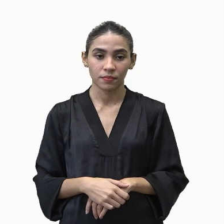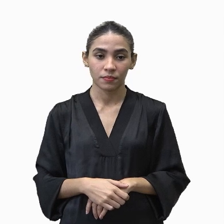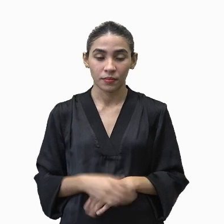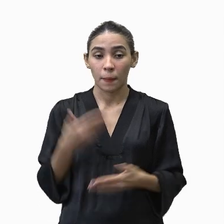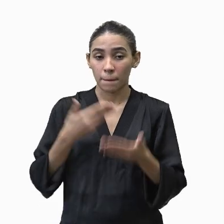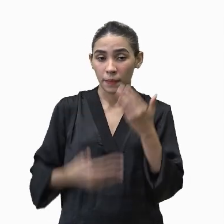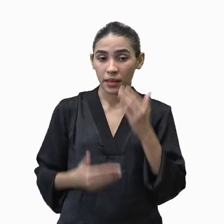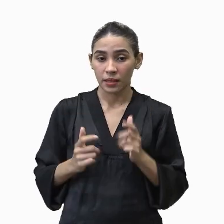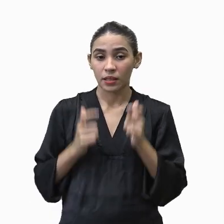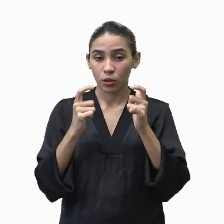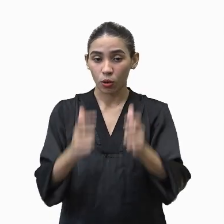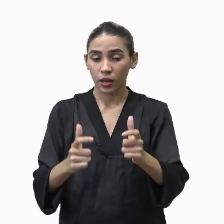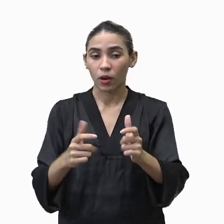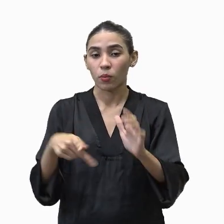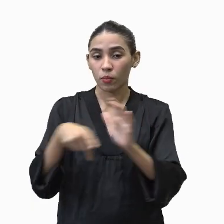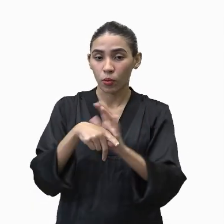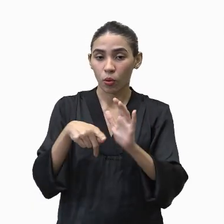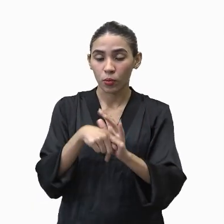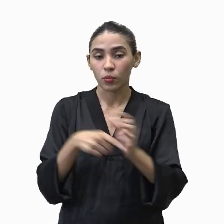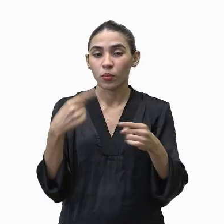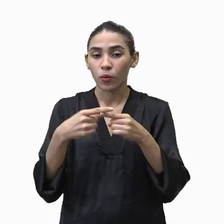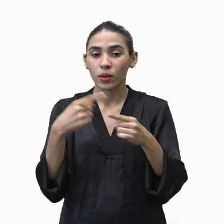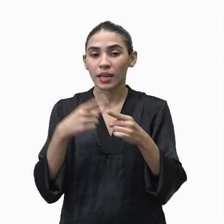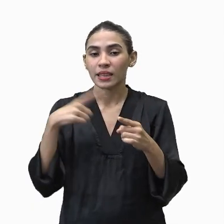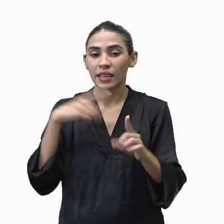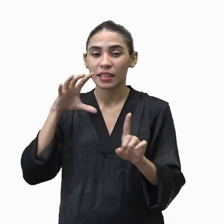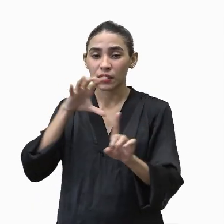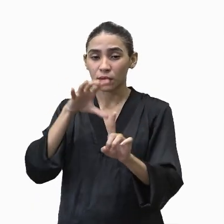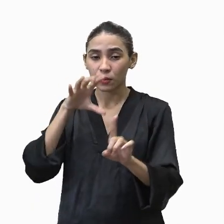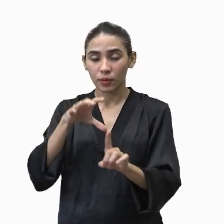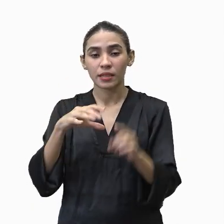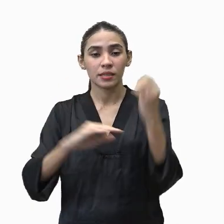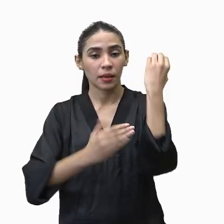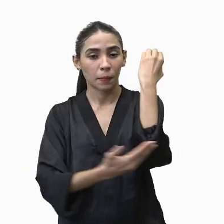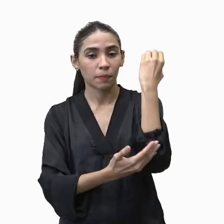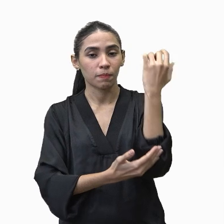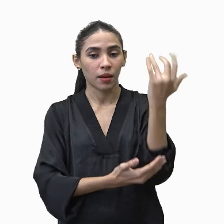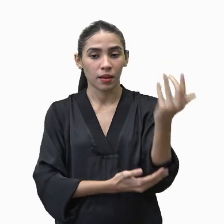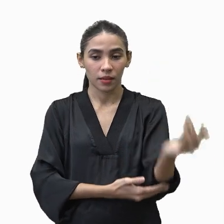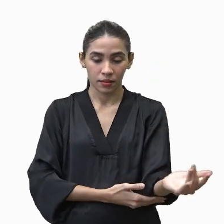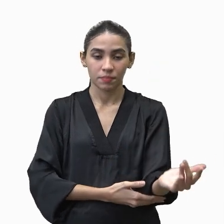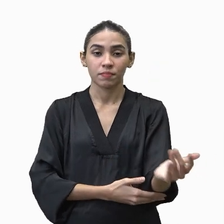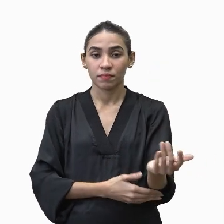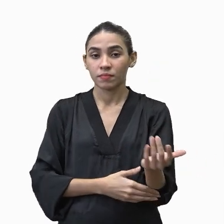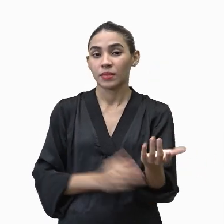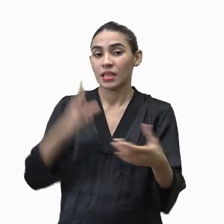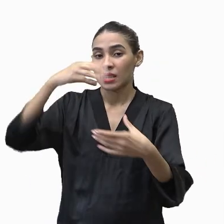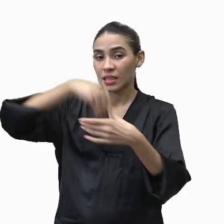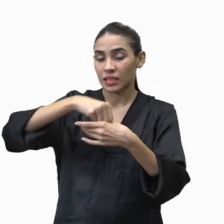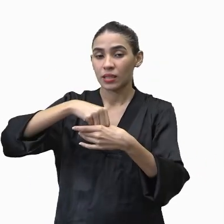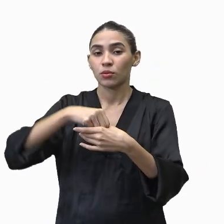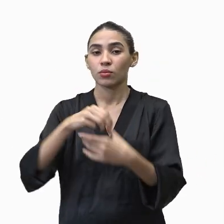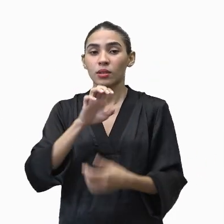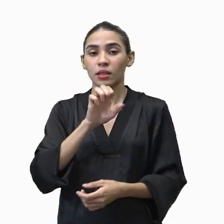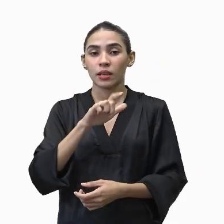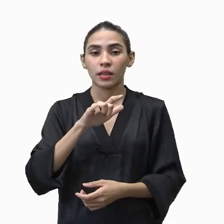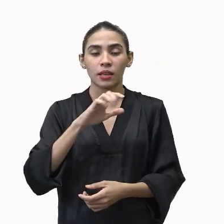pelo desmatamento. Isso aí é uma coisa muito interessante dentro da ecologia, vale